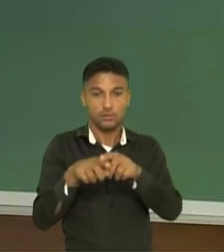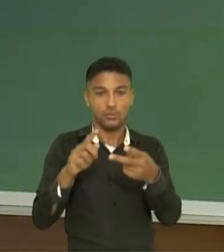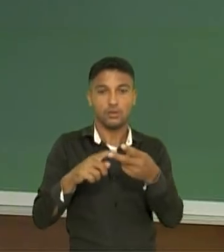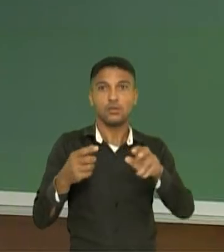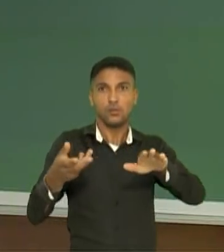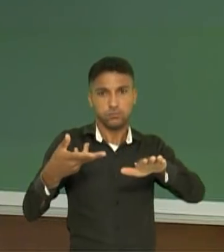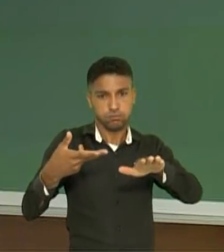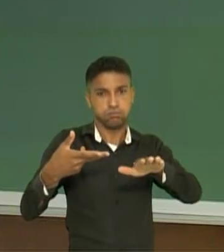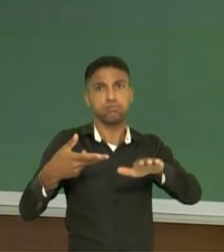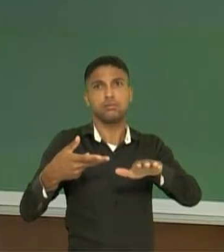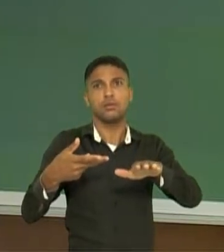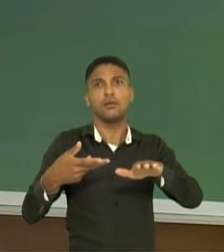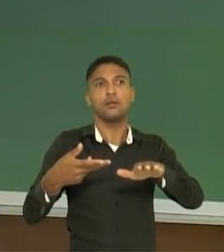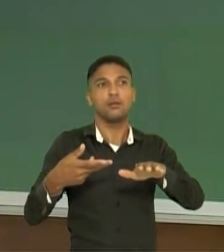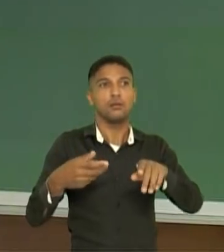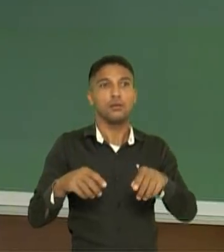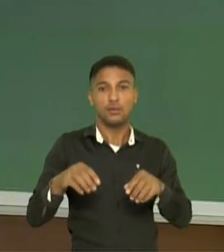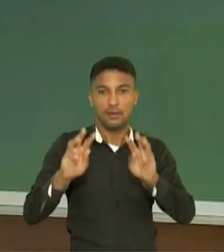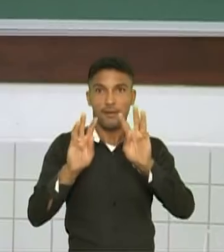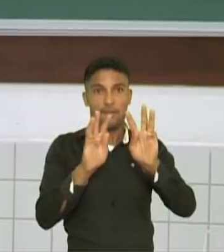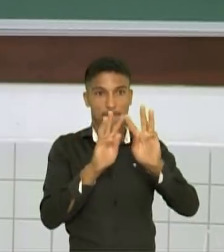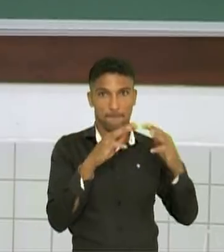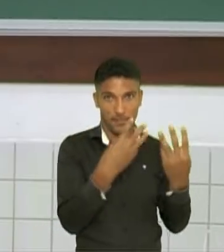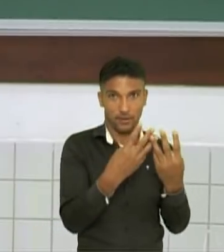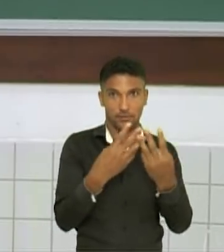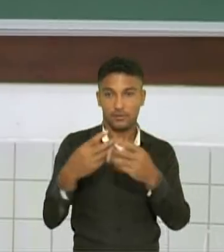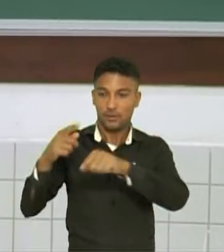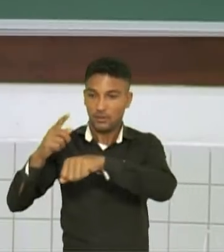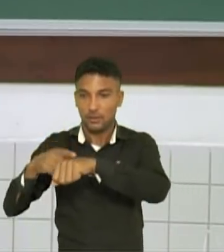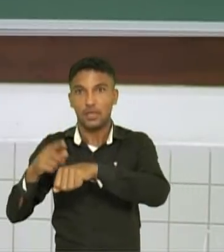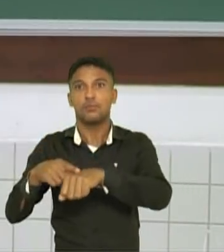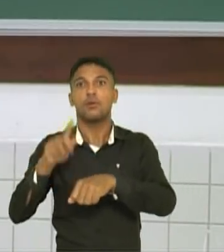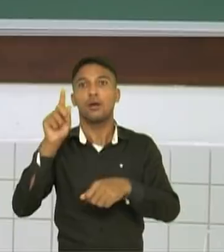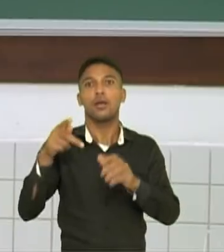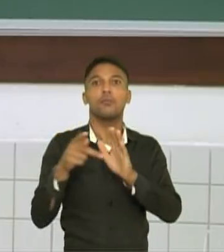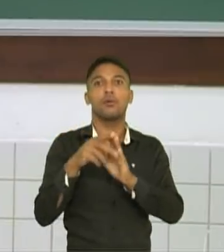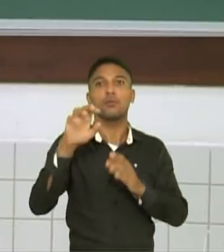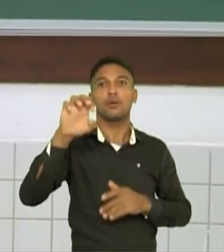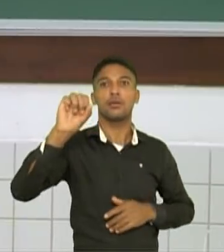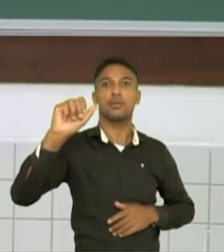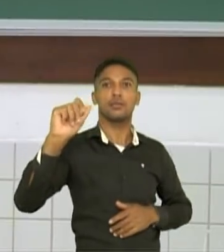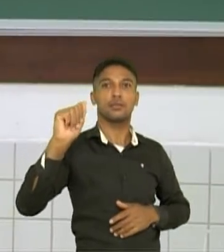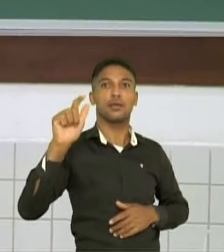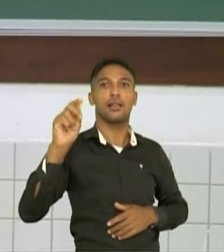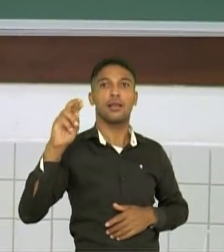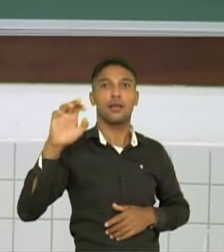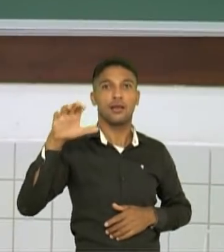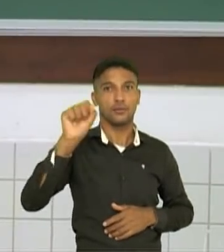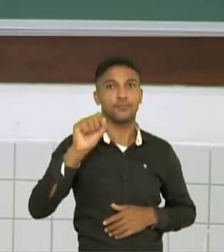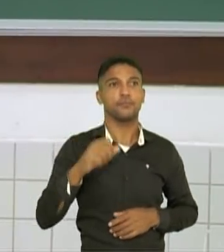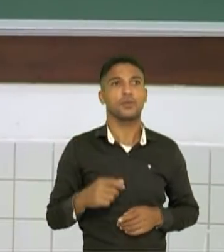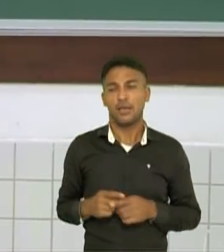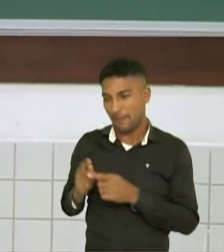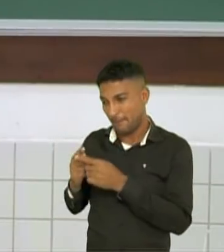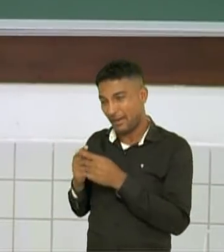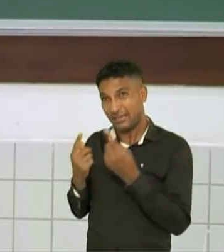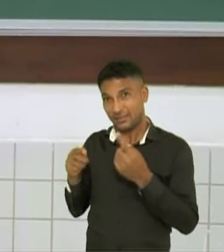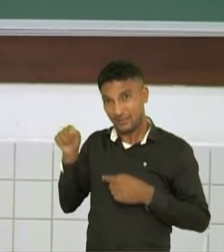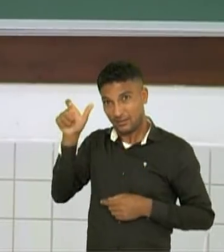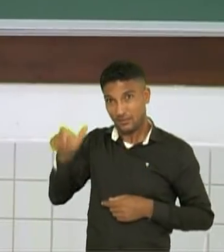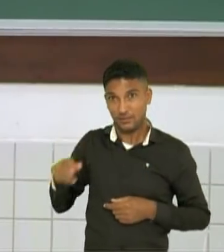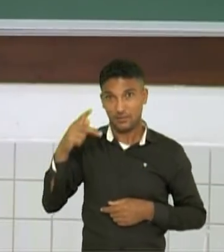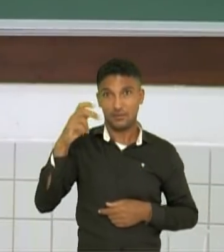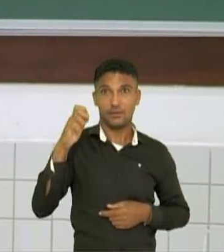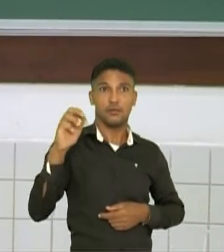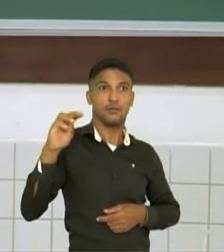também. Massa e tempo são escalares. Então perceba que o Pedro, ele errou a definição de grandeza vetorial, esqueceu de um negocinho